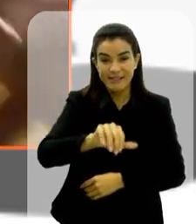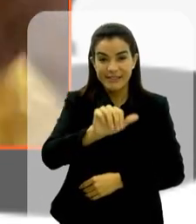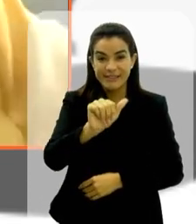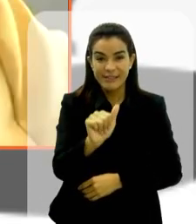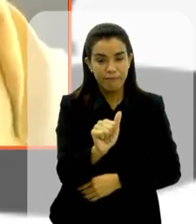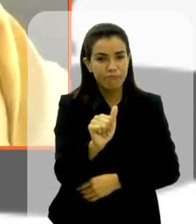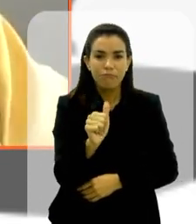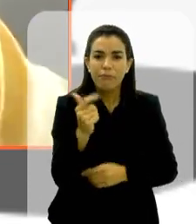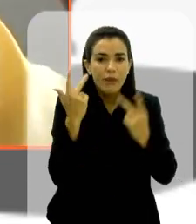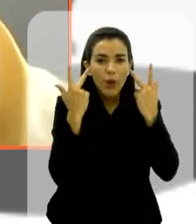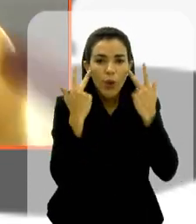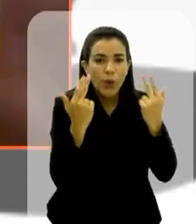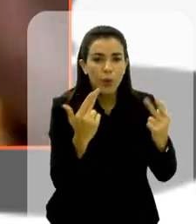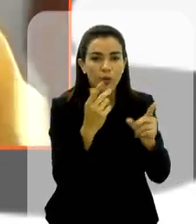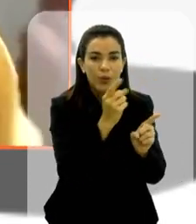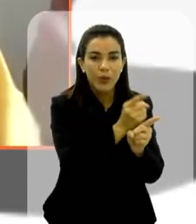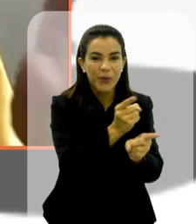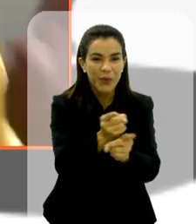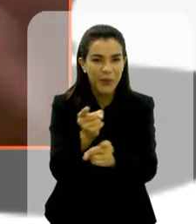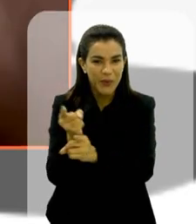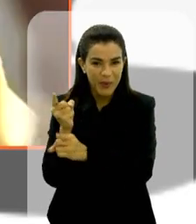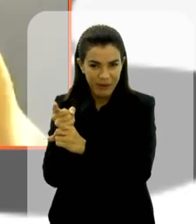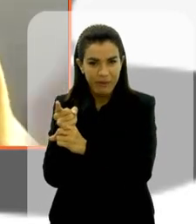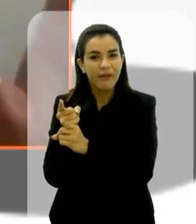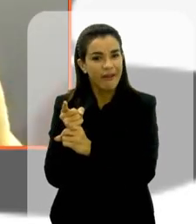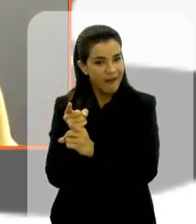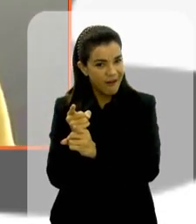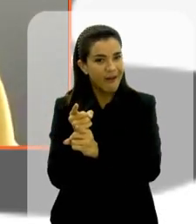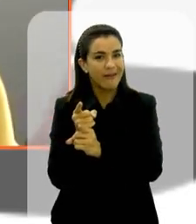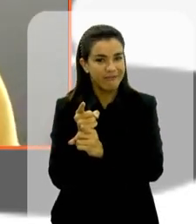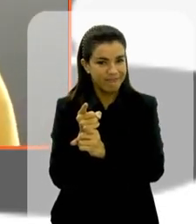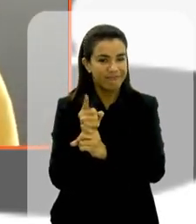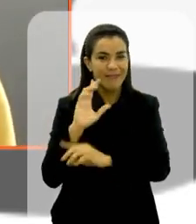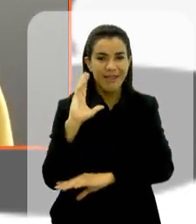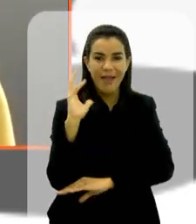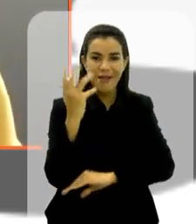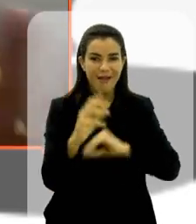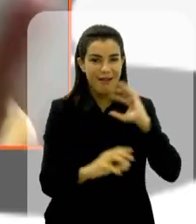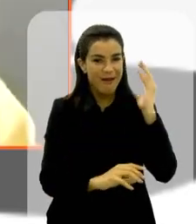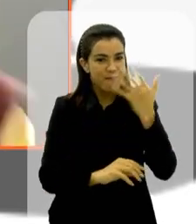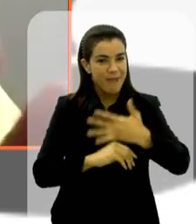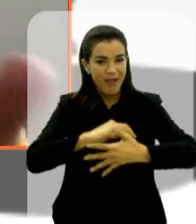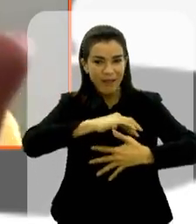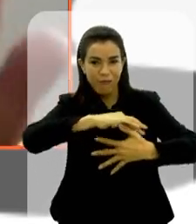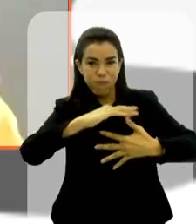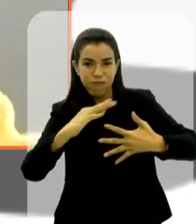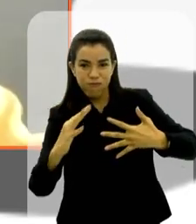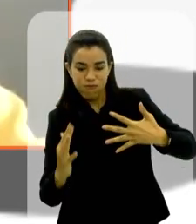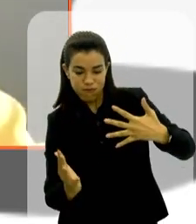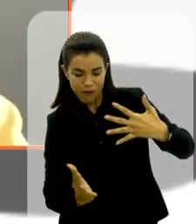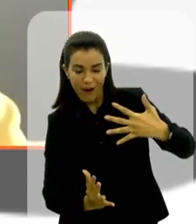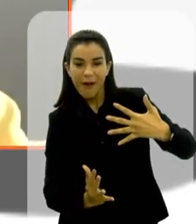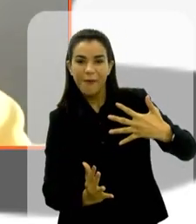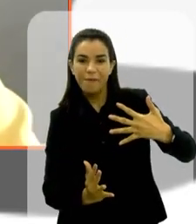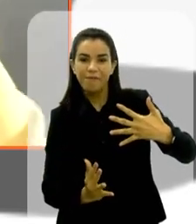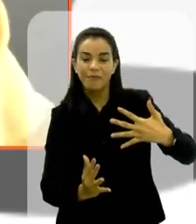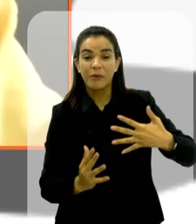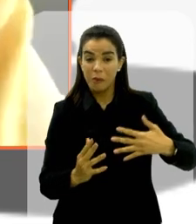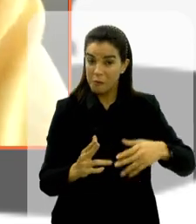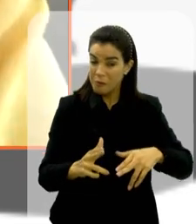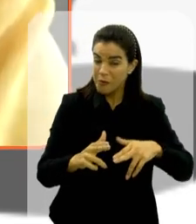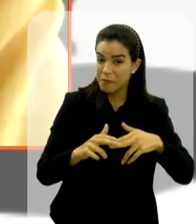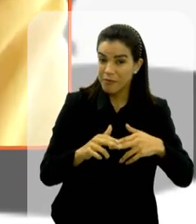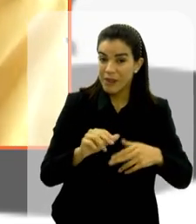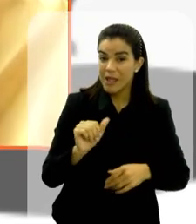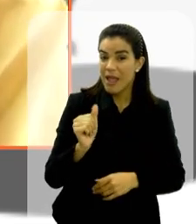que é comum encontrar, não é tão difícil encontrar na Mata Atlântica brasileira. Então, isso é que é importante destacar.